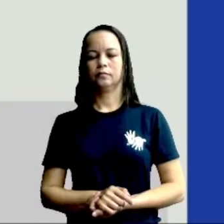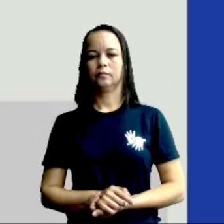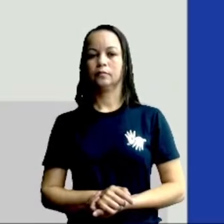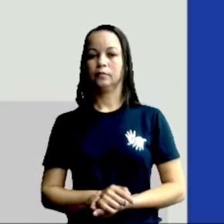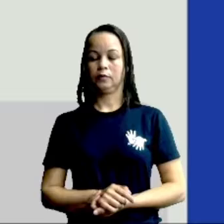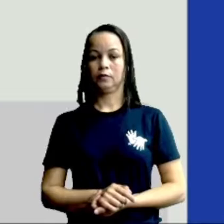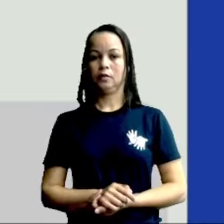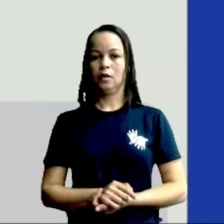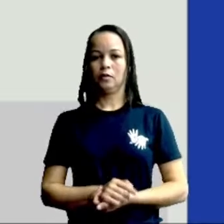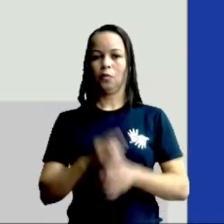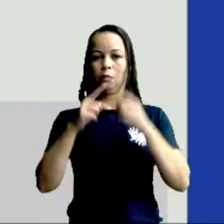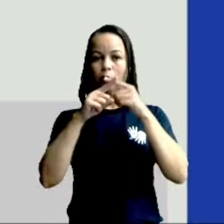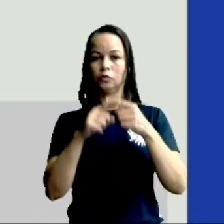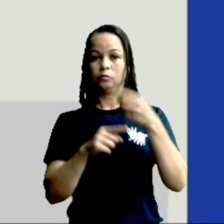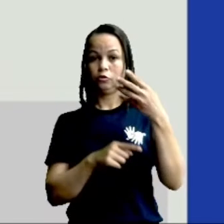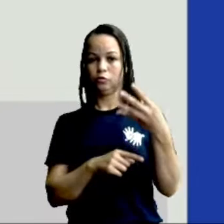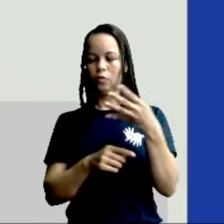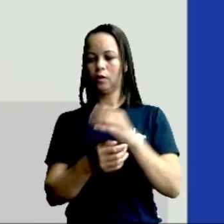Múltiplos de 4.